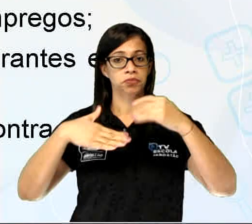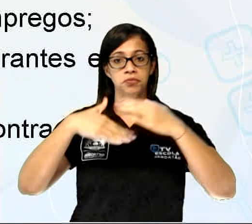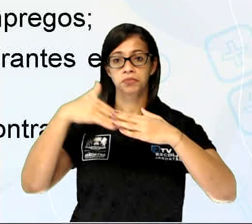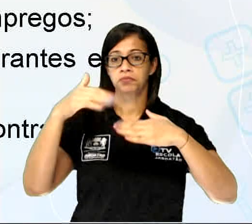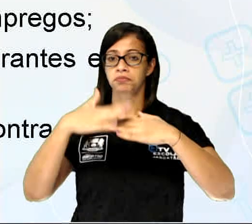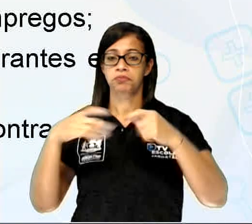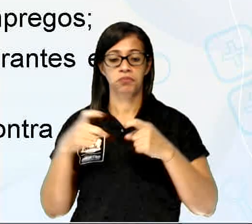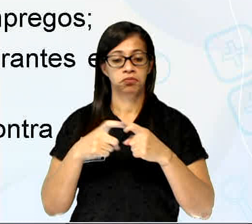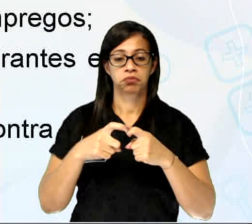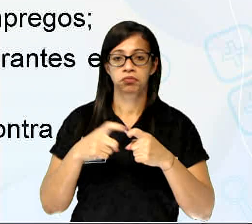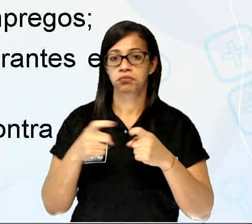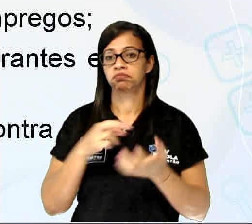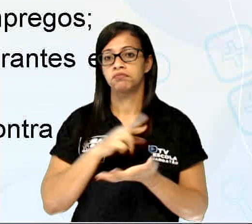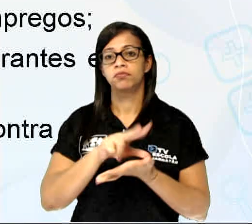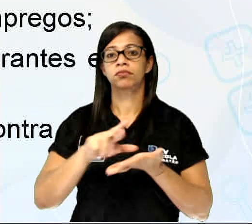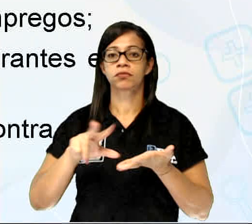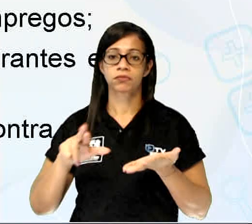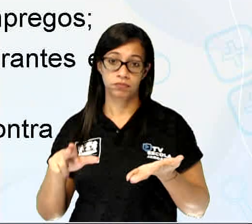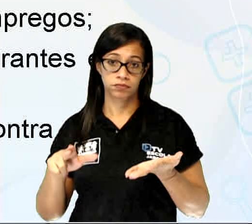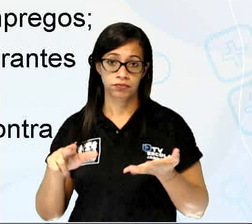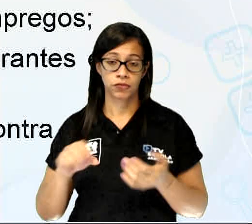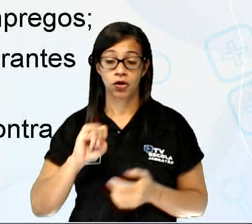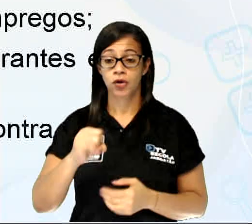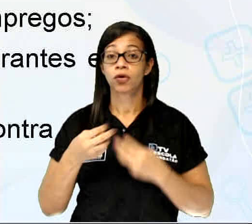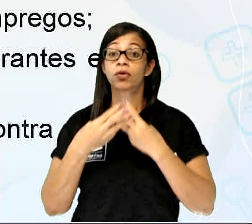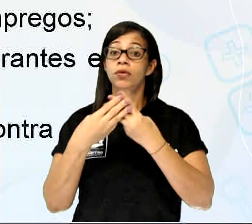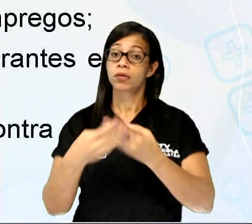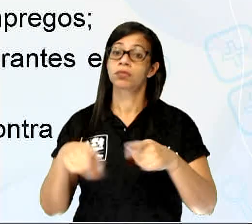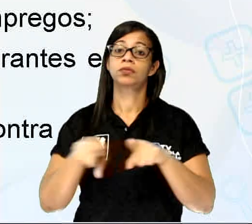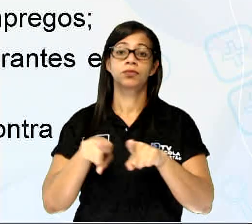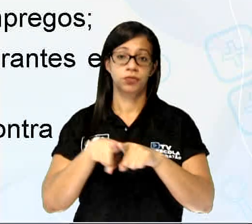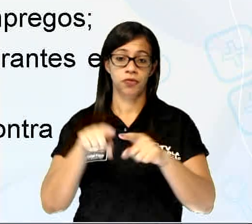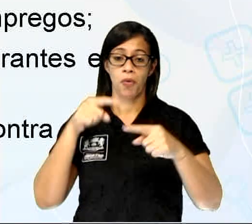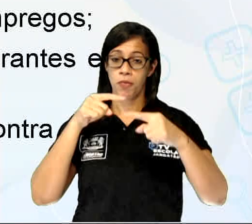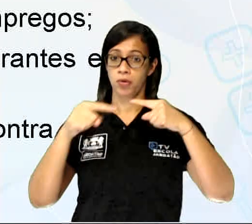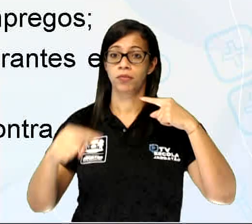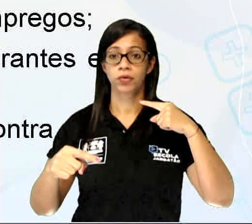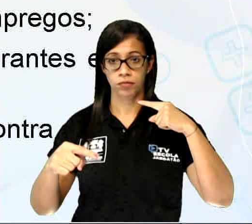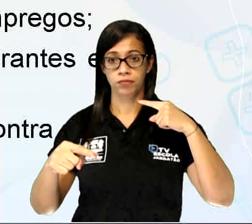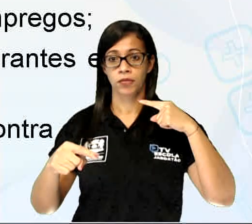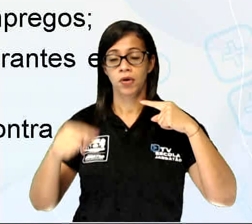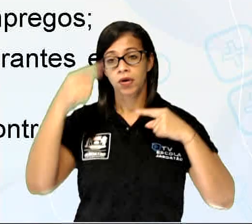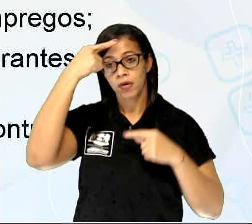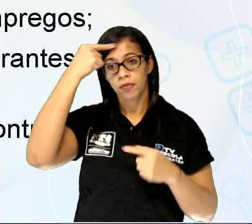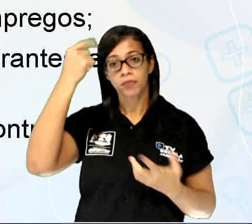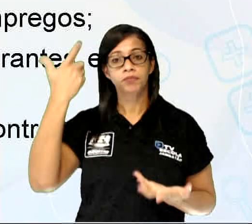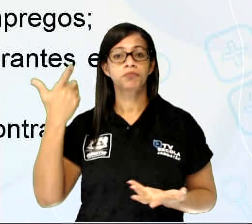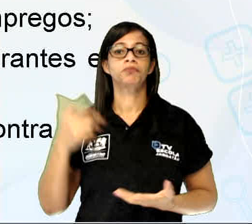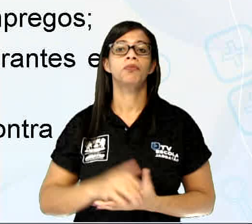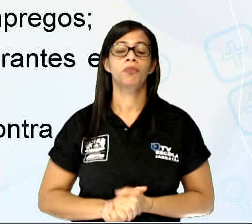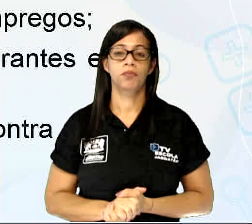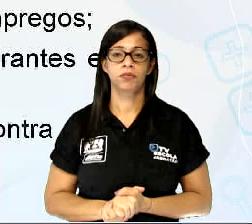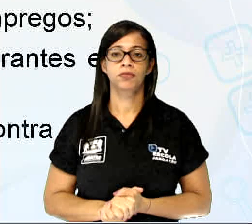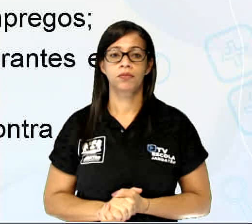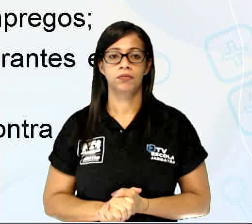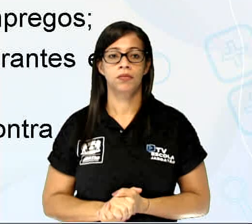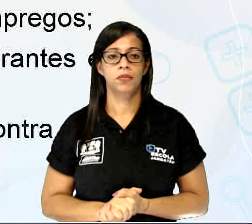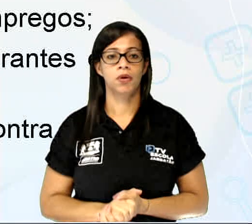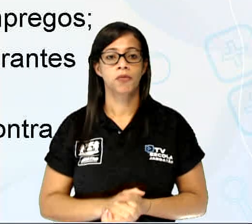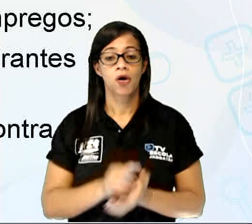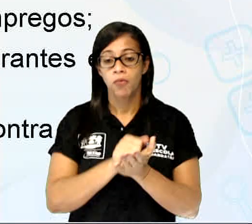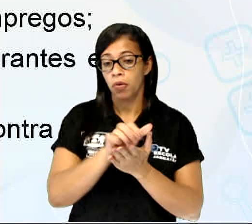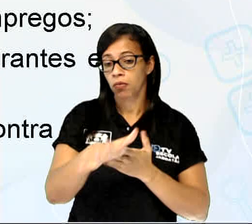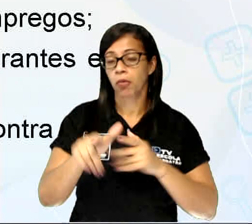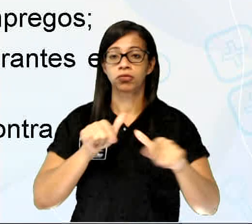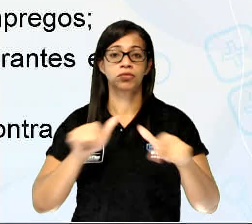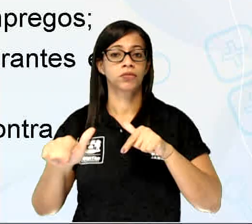foram impedidos de frequentar universidades. Os professores judeus foram demitidos de seus empregos. Os judeus